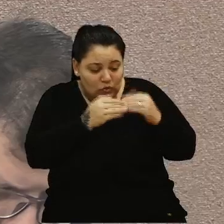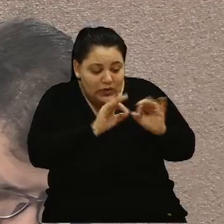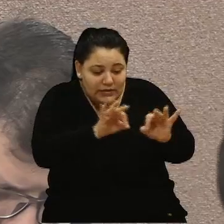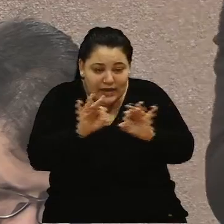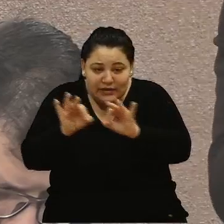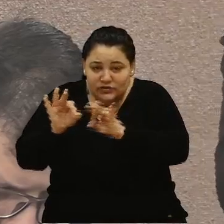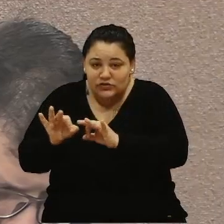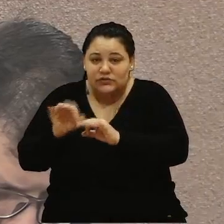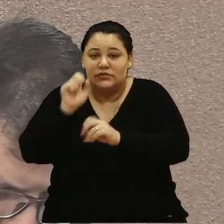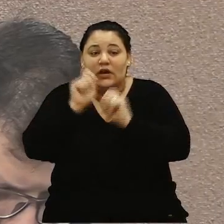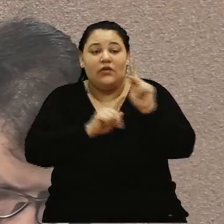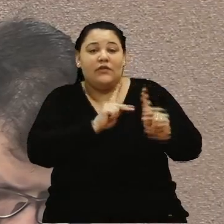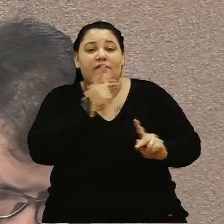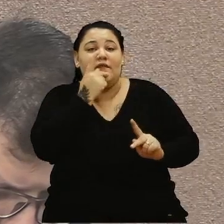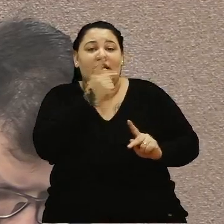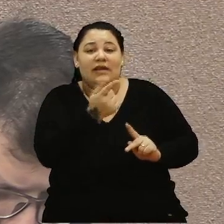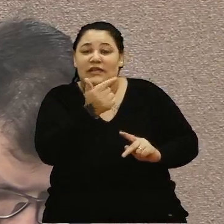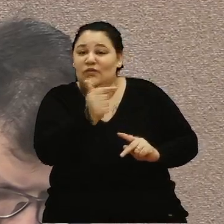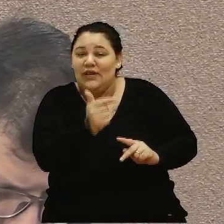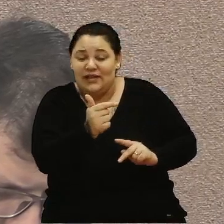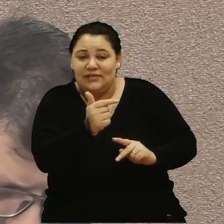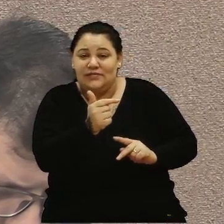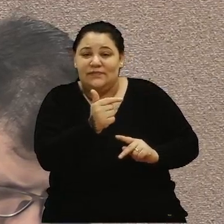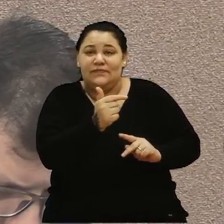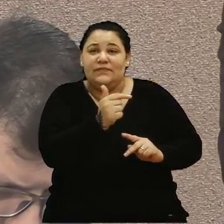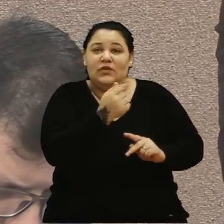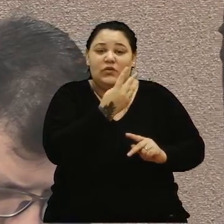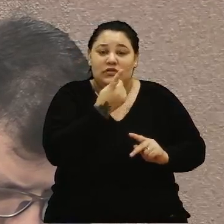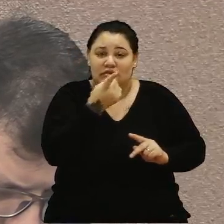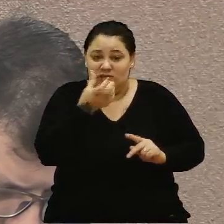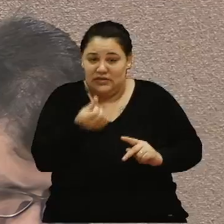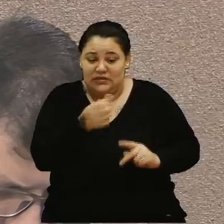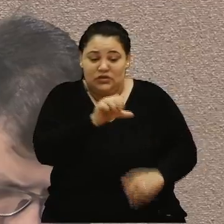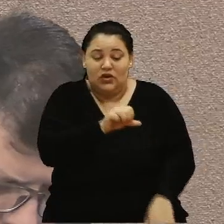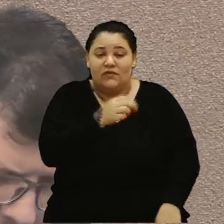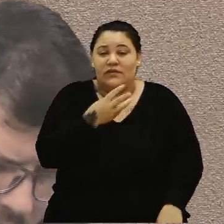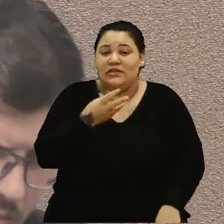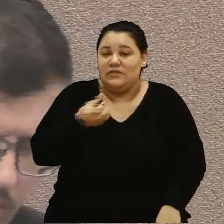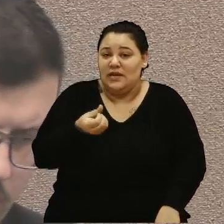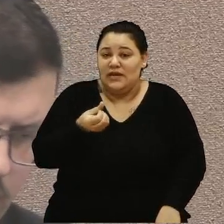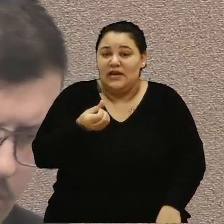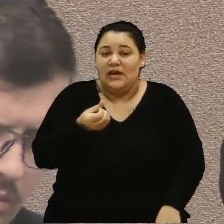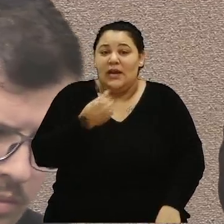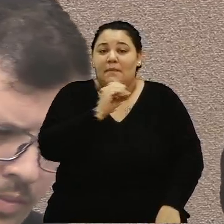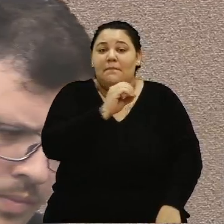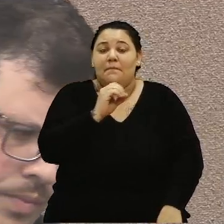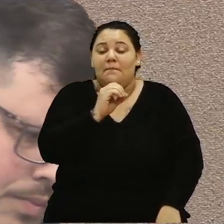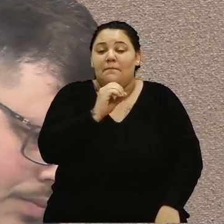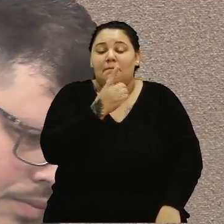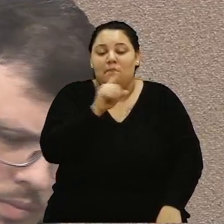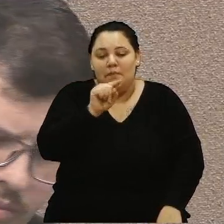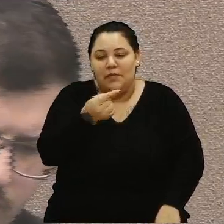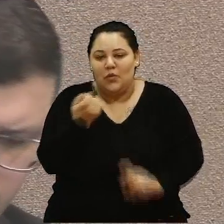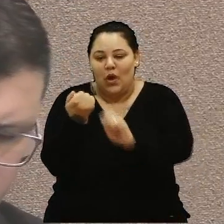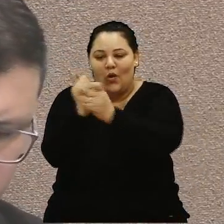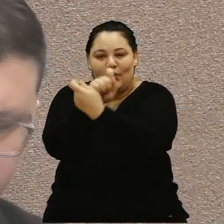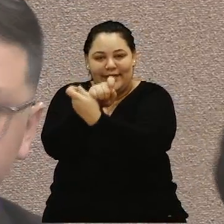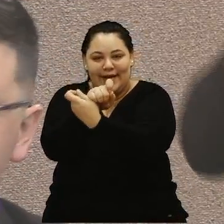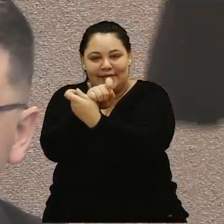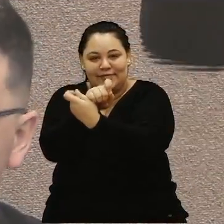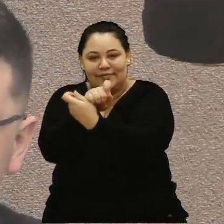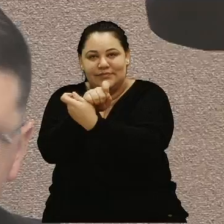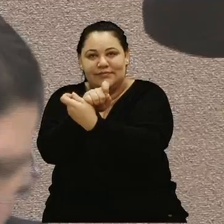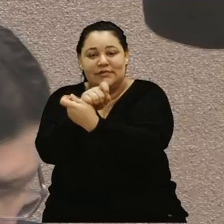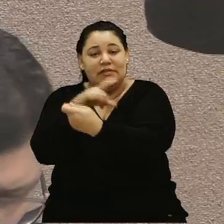tem. CNPJ 21 416 936 1000 contra 78. Inclusive tem até sede.